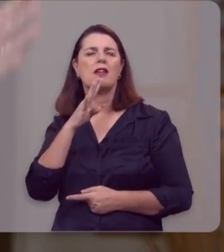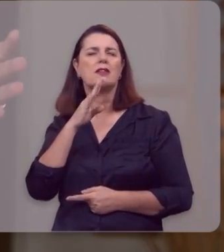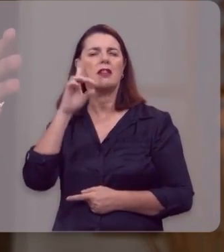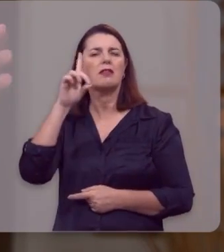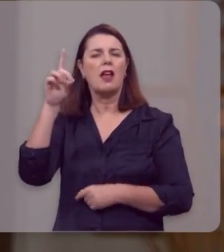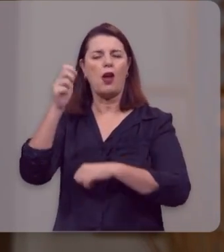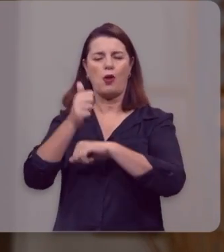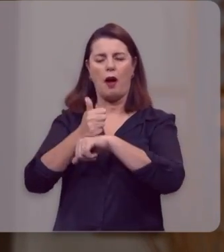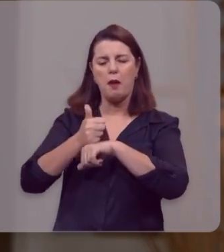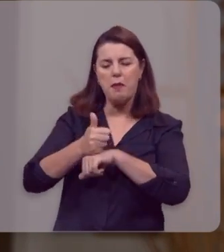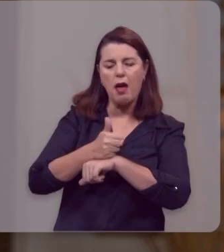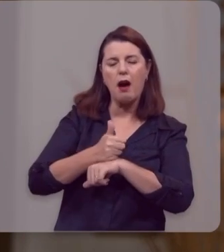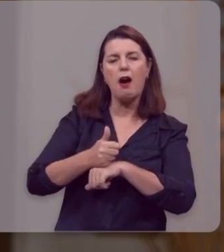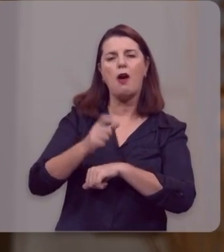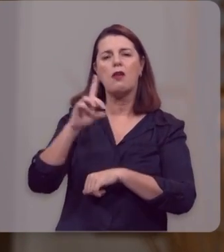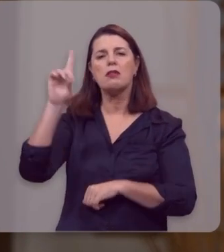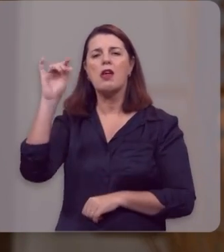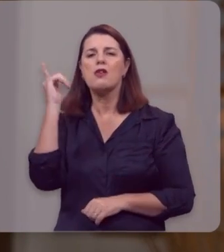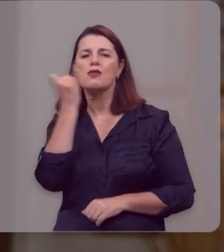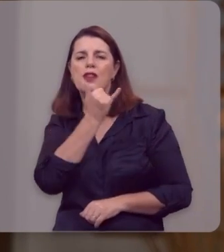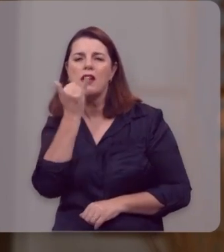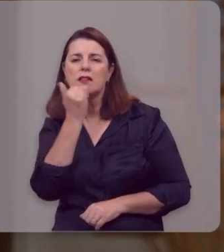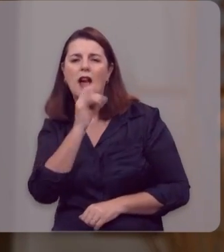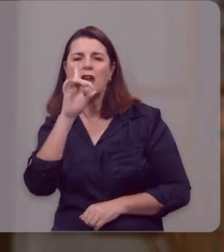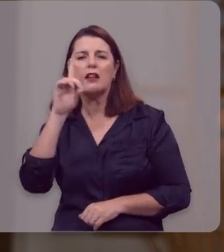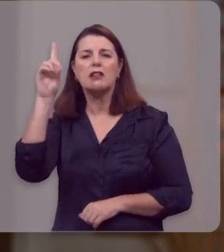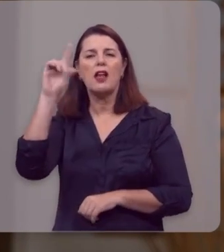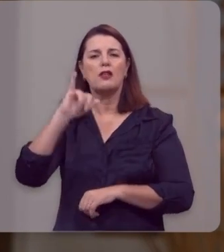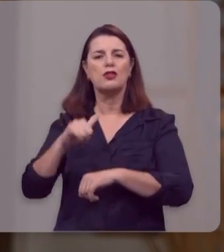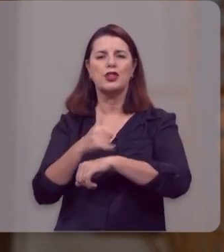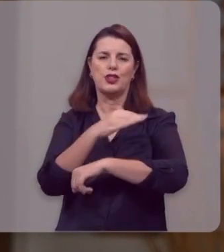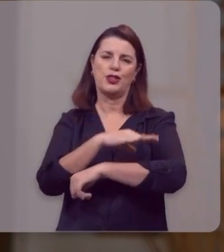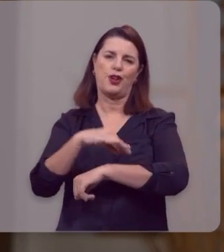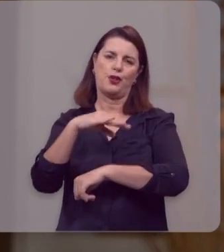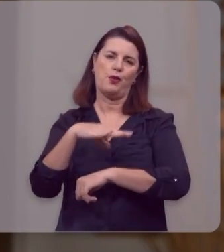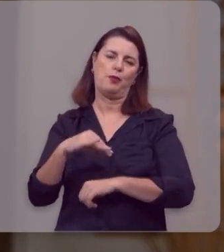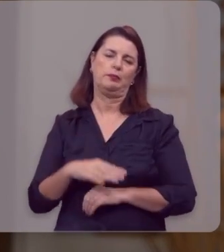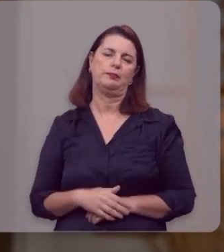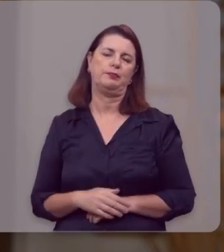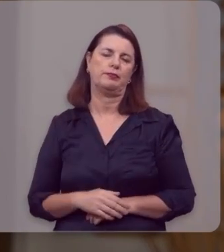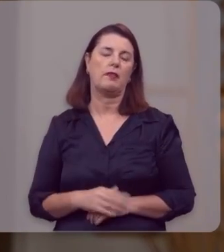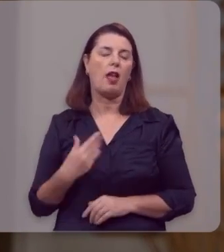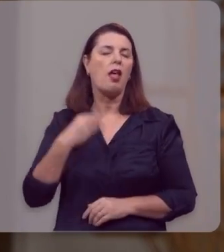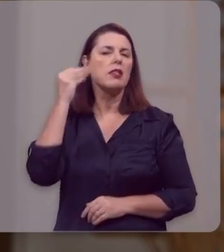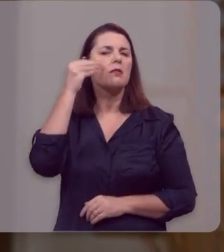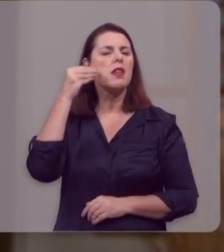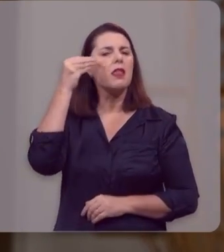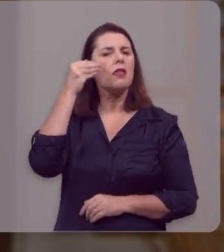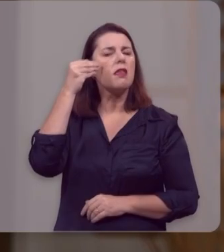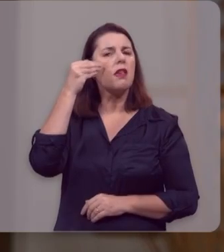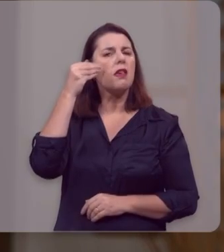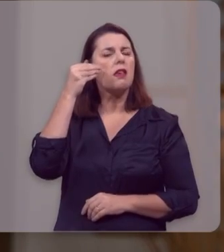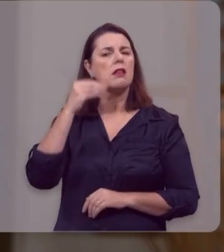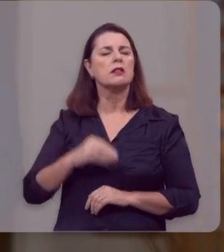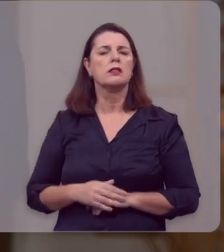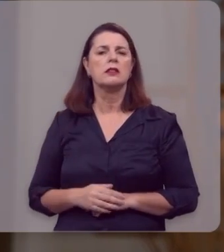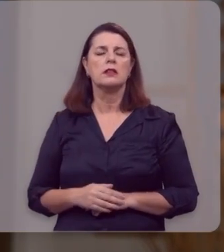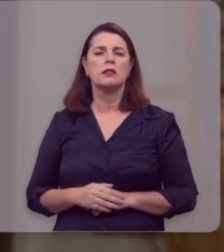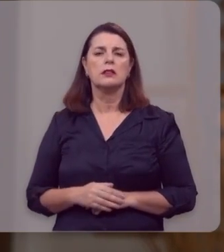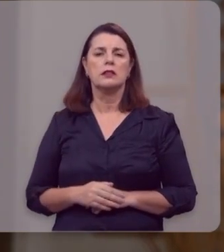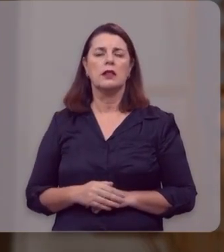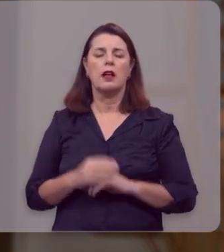de Abraão, o Deus de Isaque, o Deus de Jacó. Essa experiência dele